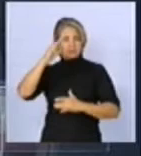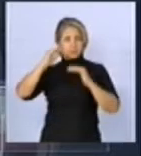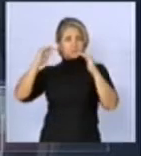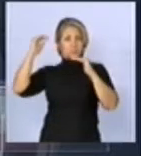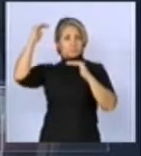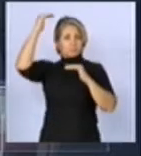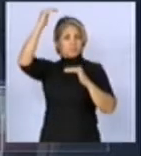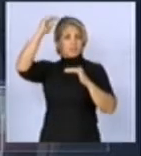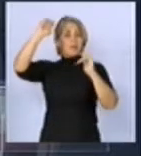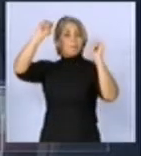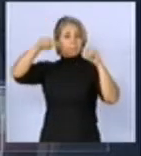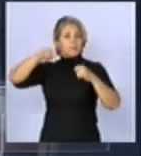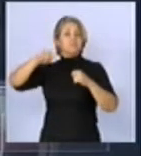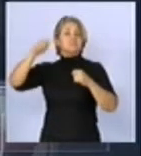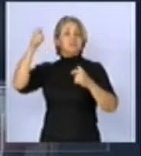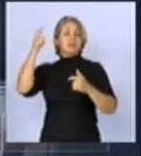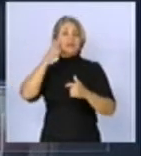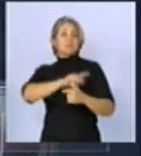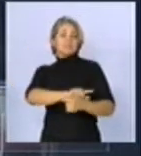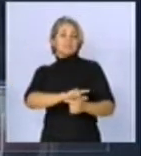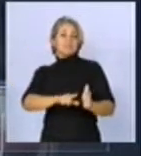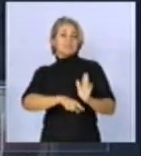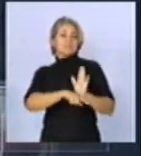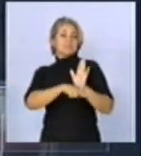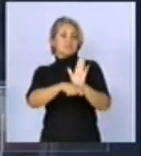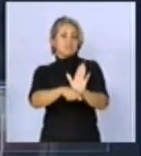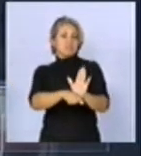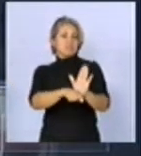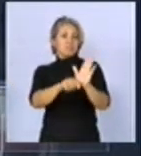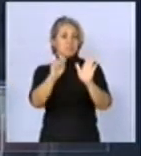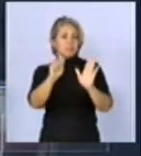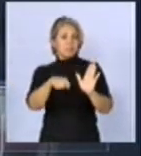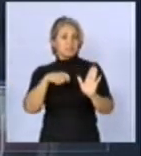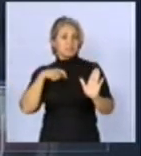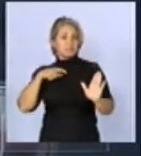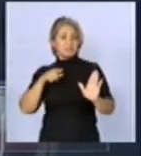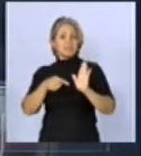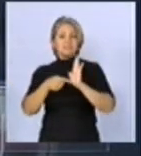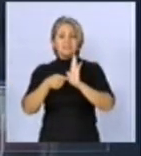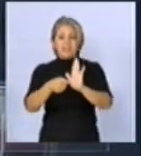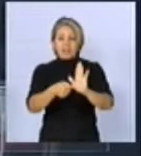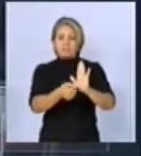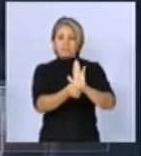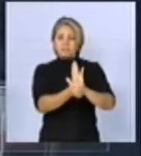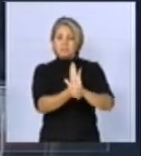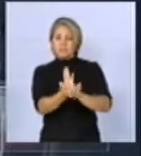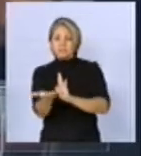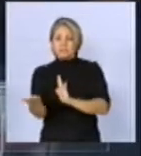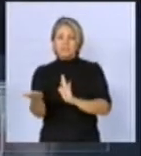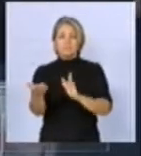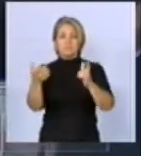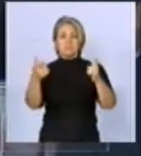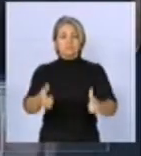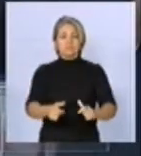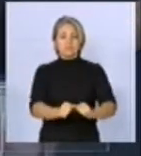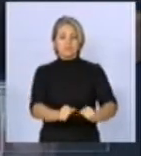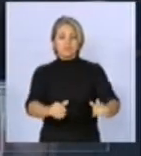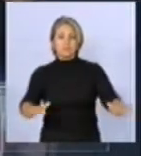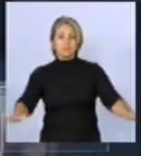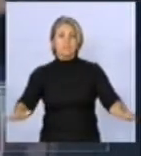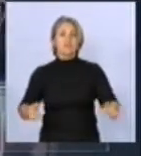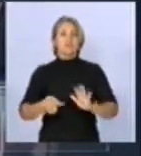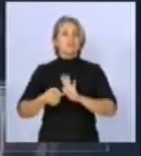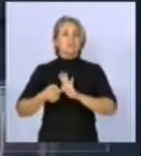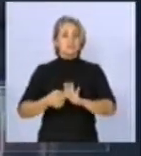superiores virar a permear será o que vai ser aplicado em campo e isso que nós vimos